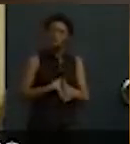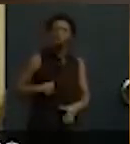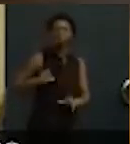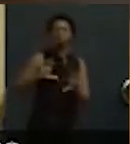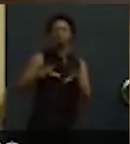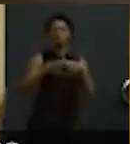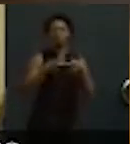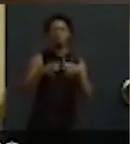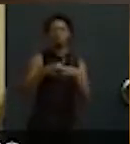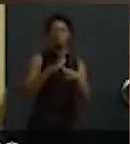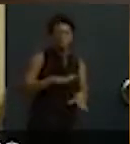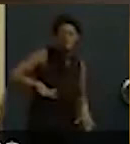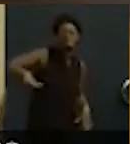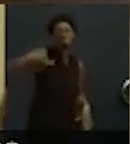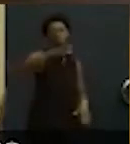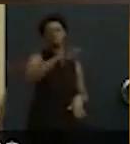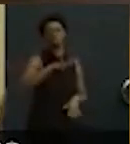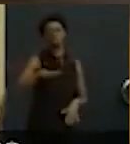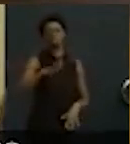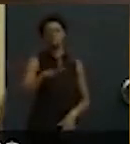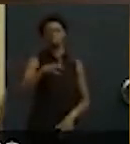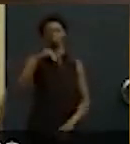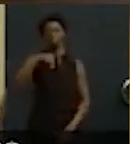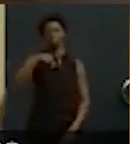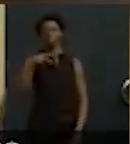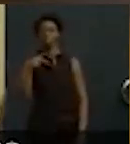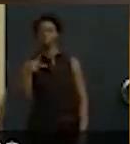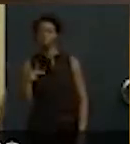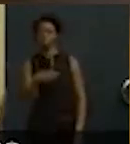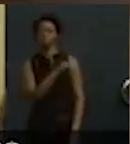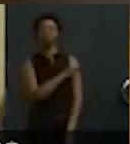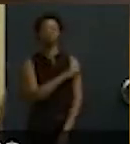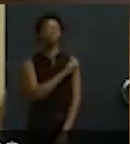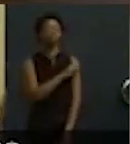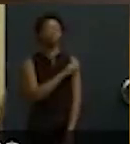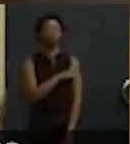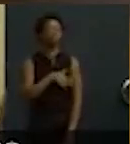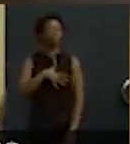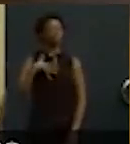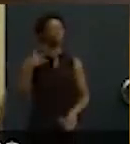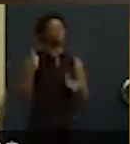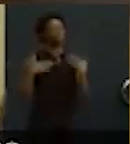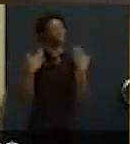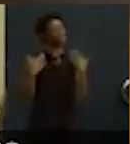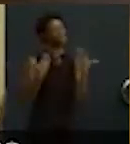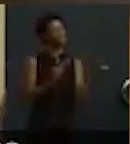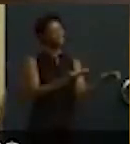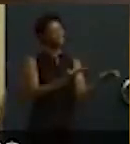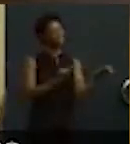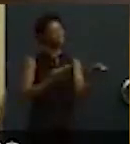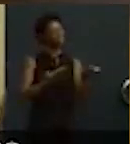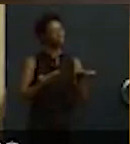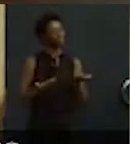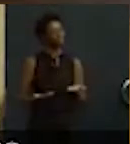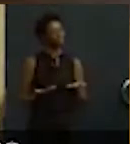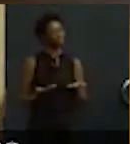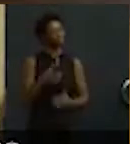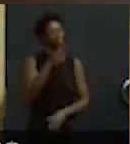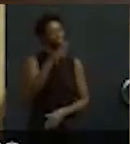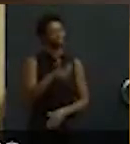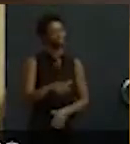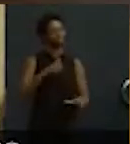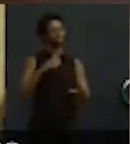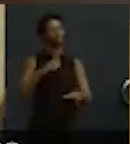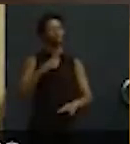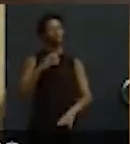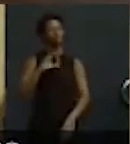Ministério Público do Estado do Rio de Janeiro tem a honra de convidar a coordenadora de comunicação social,